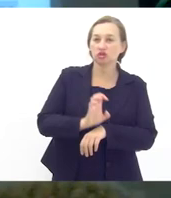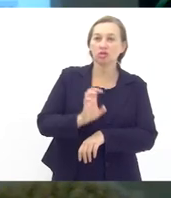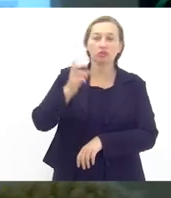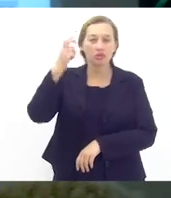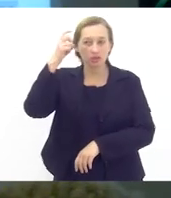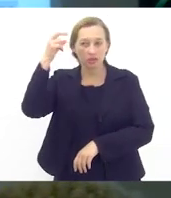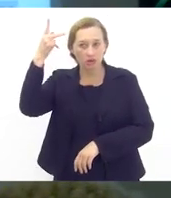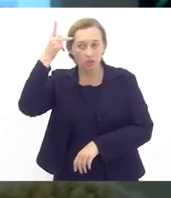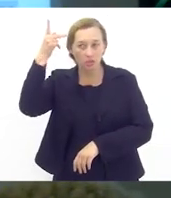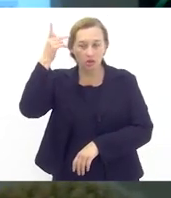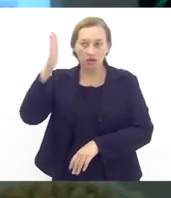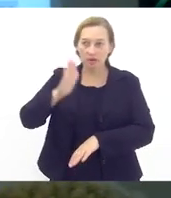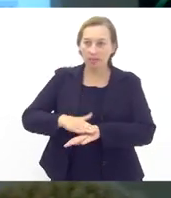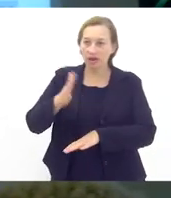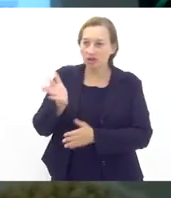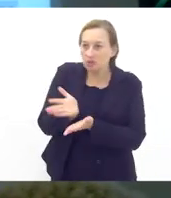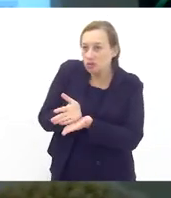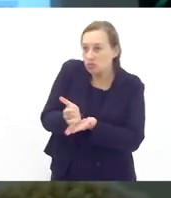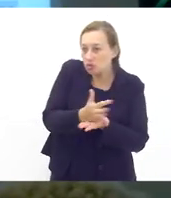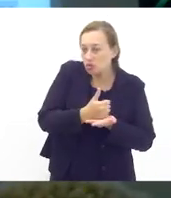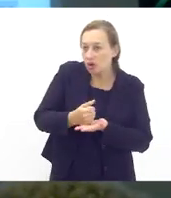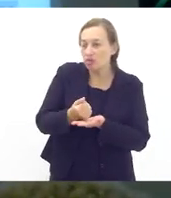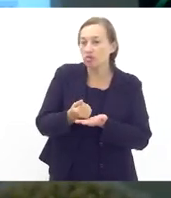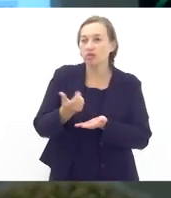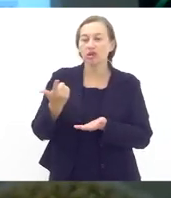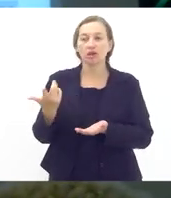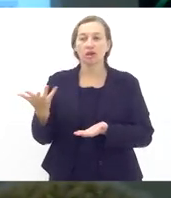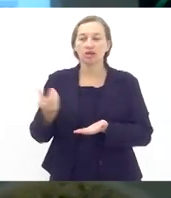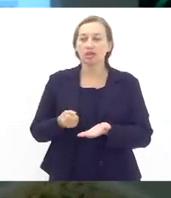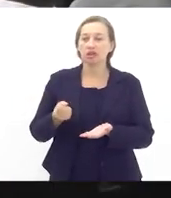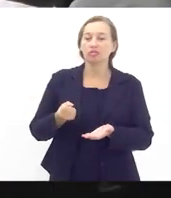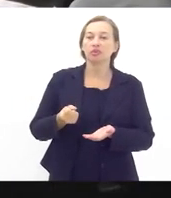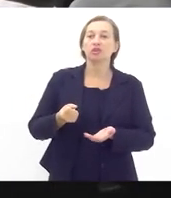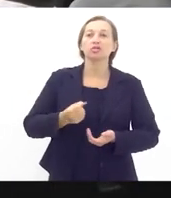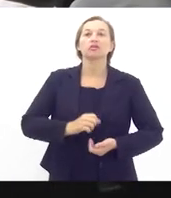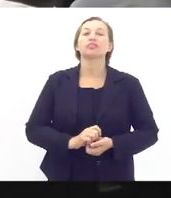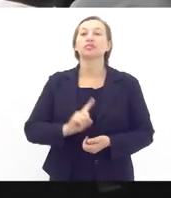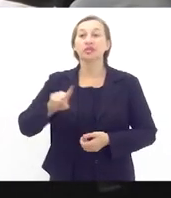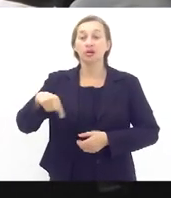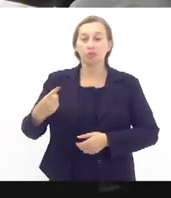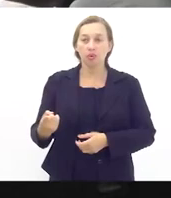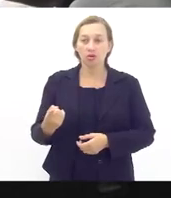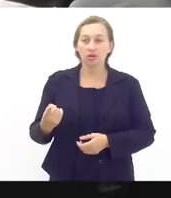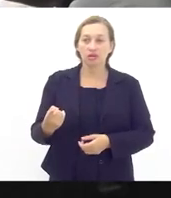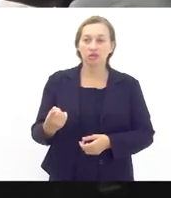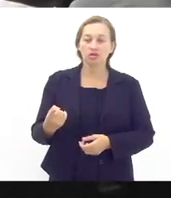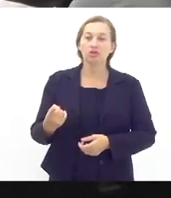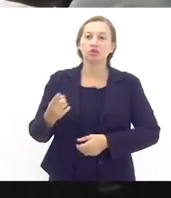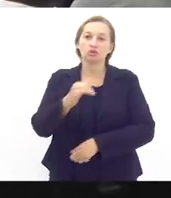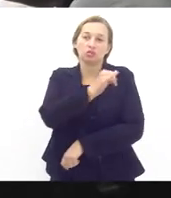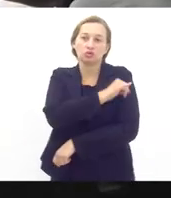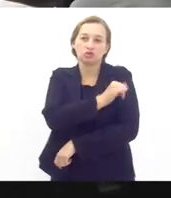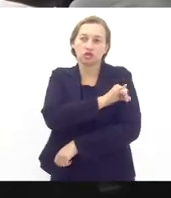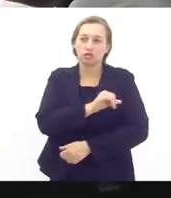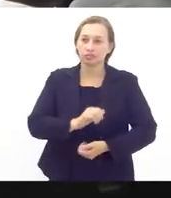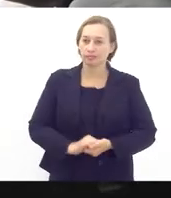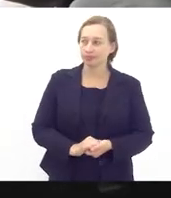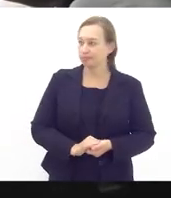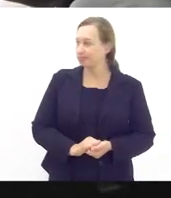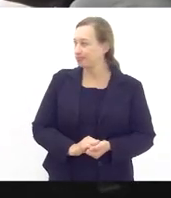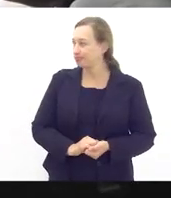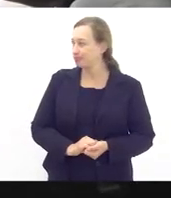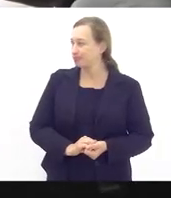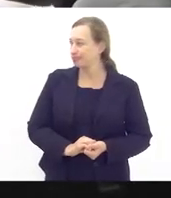O que mais recebe recurso depois de ter estado de Minas Gerais Depois tem Estado da Bahia e depois tem o estado do Rio de Janeiro pode